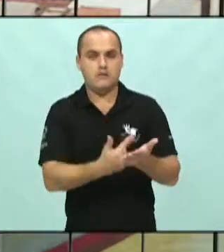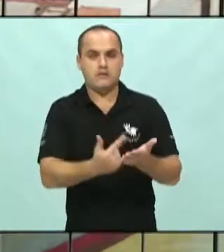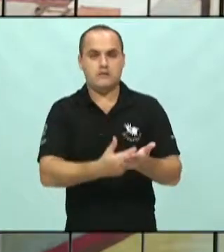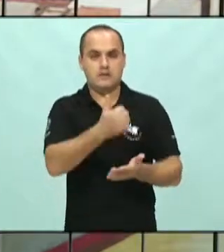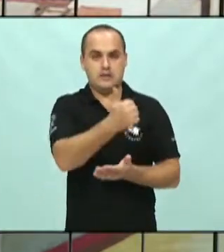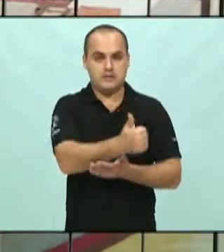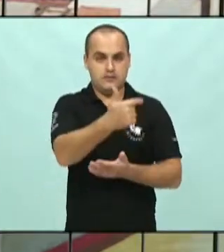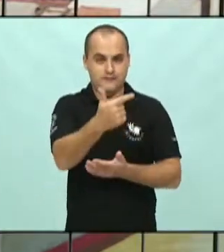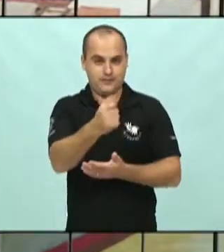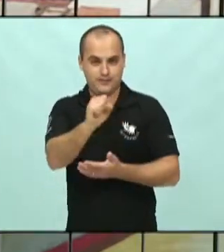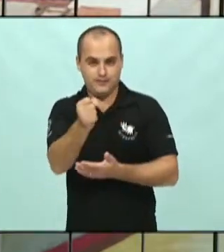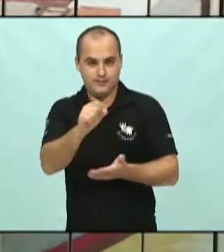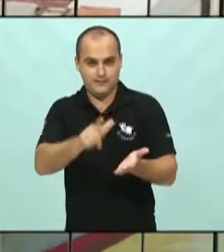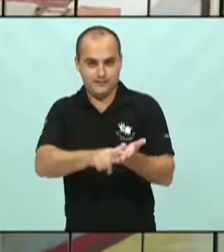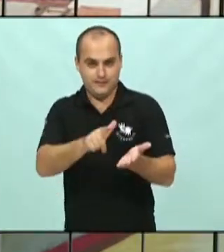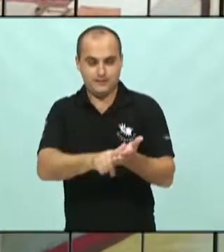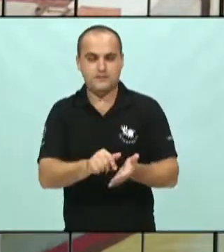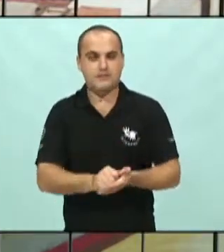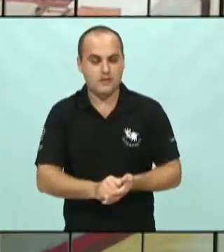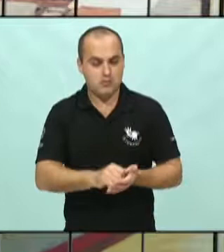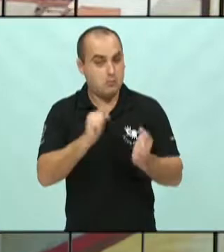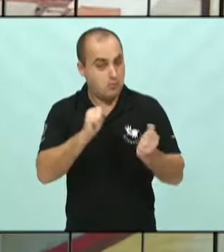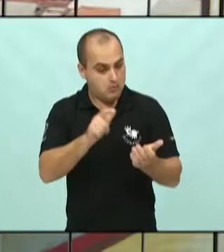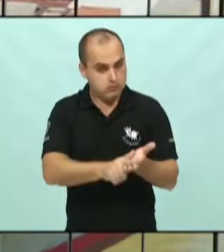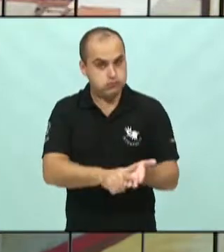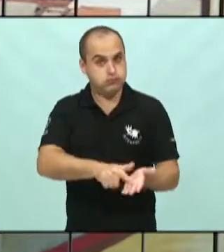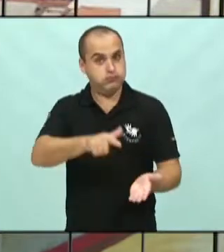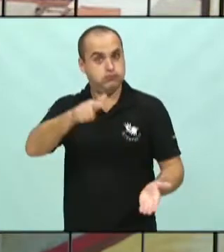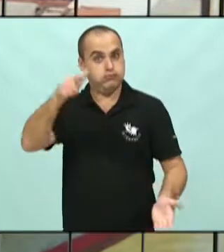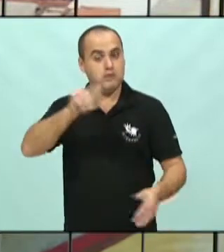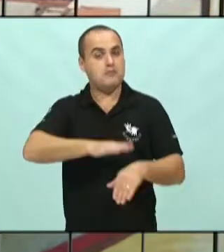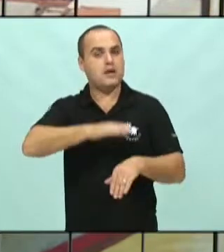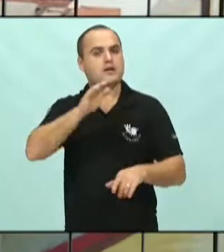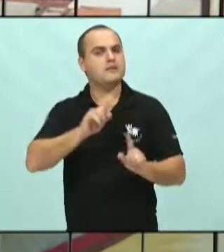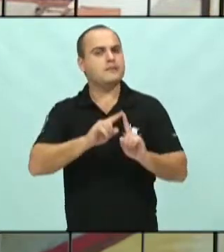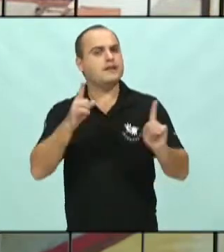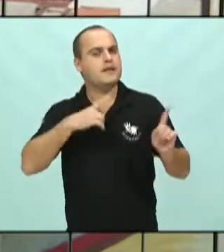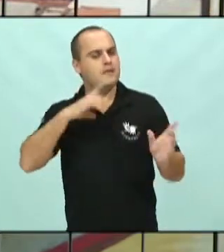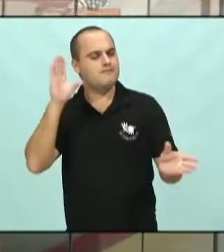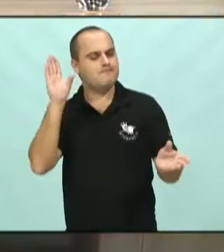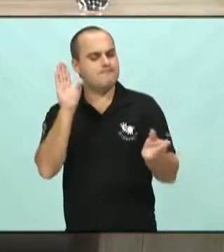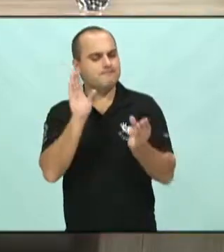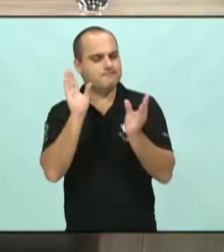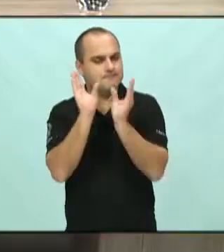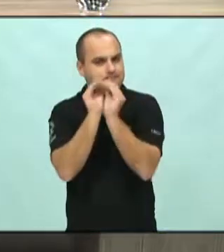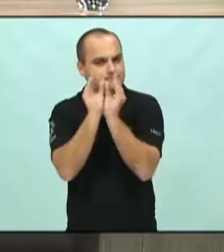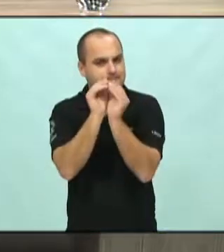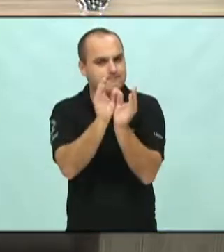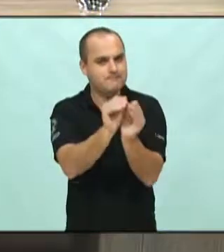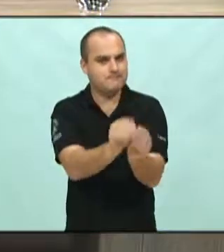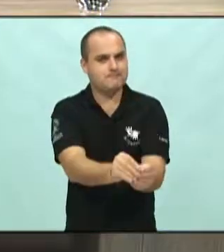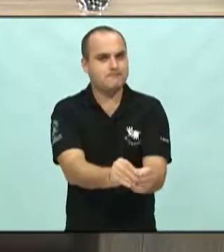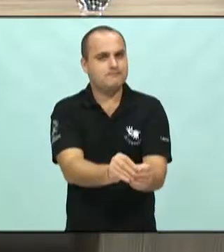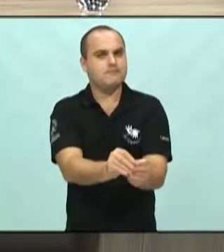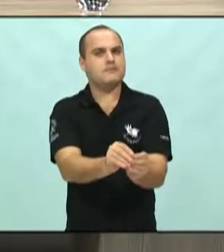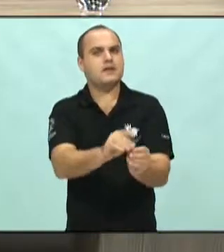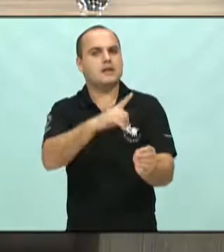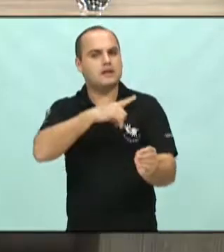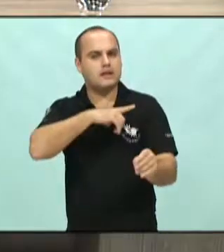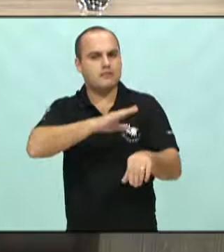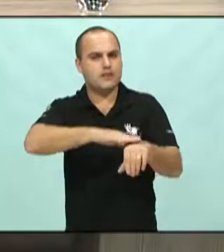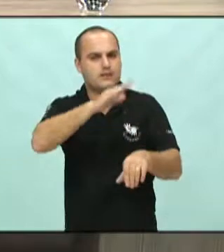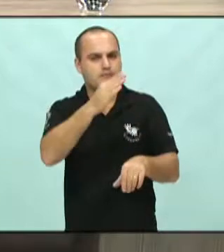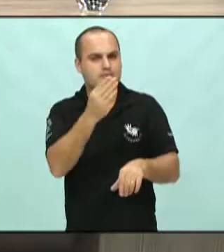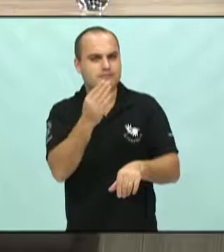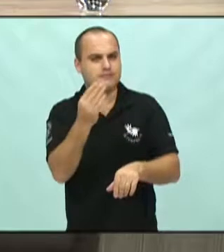128 páginas, né? Daria para escrever muito mais páginas com a história do Marcílio, mas eu preferi sintetizar bem ali e fazer um formato mais econômico.